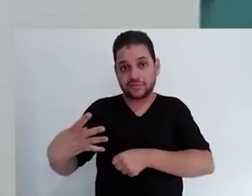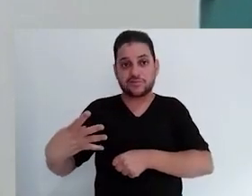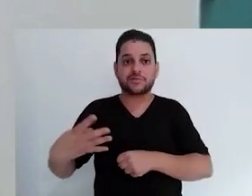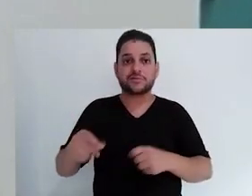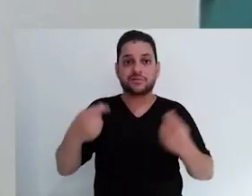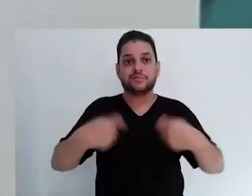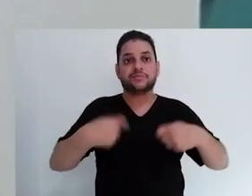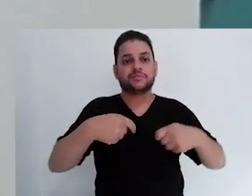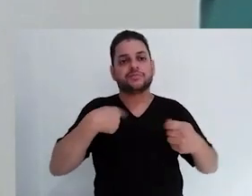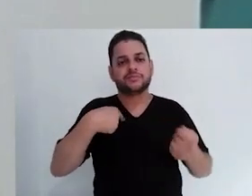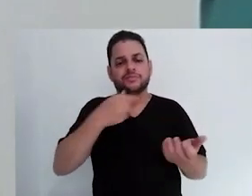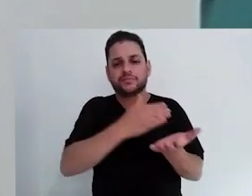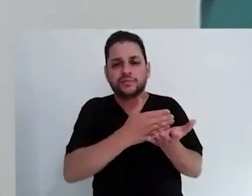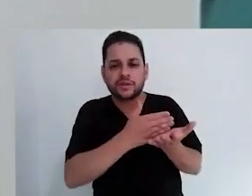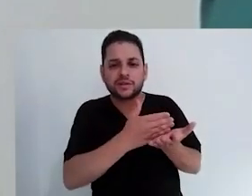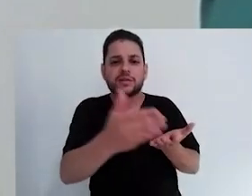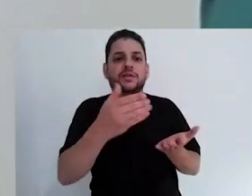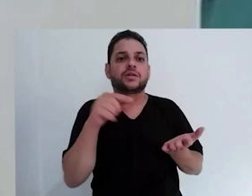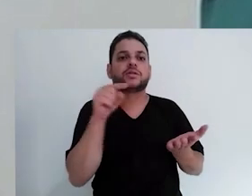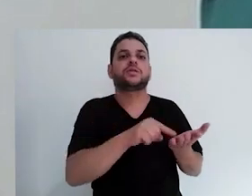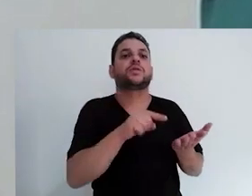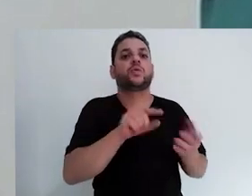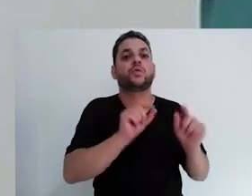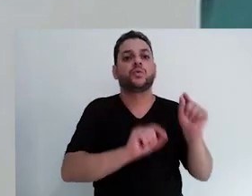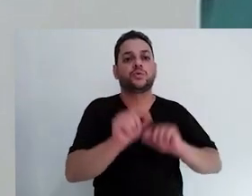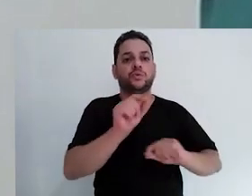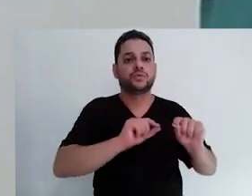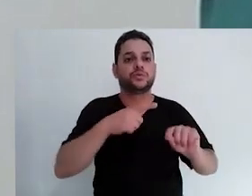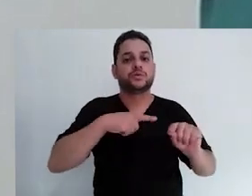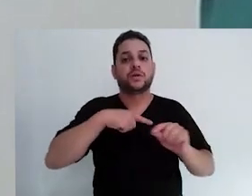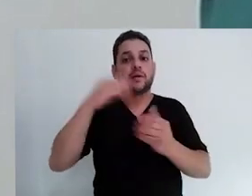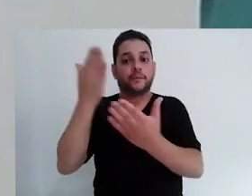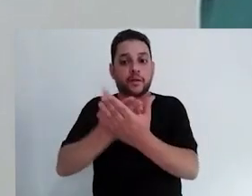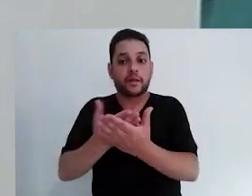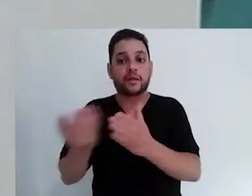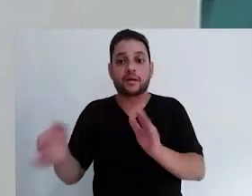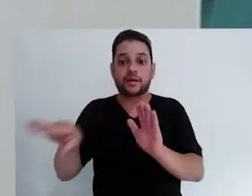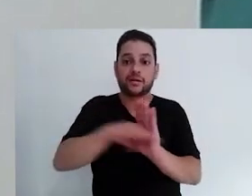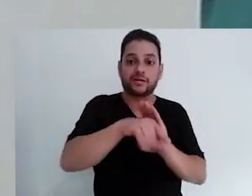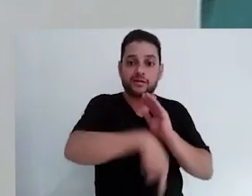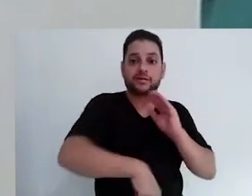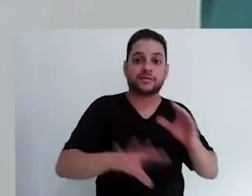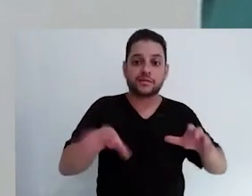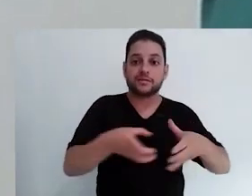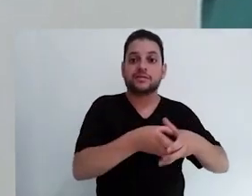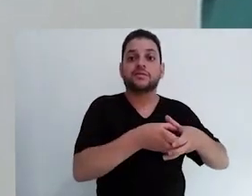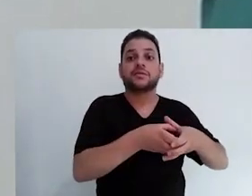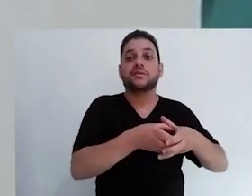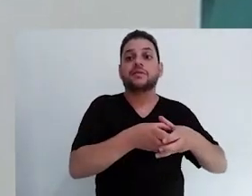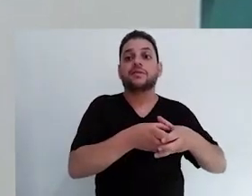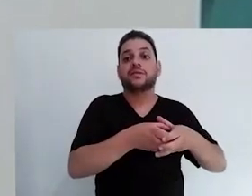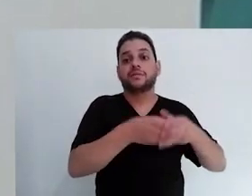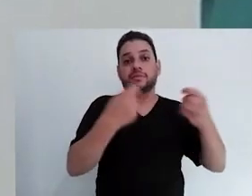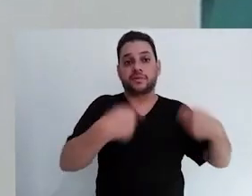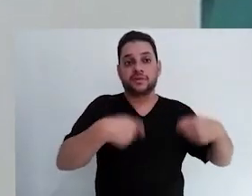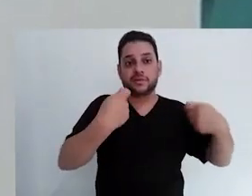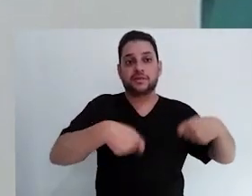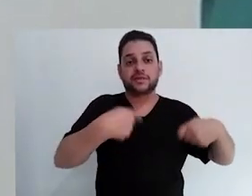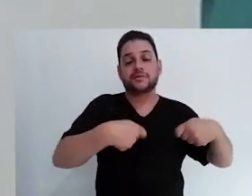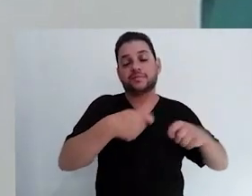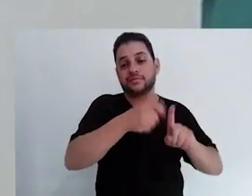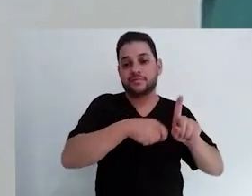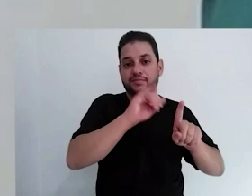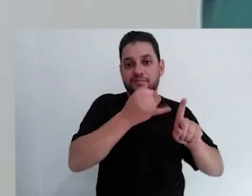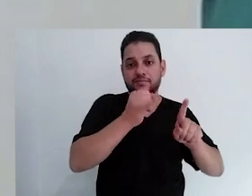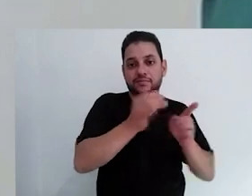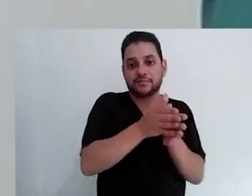na origem sobre a concordância com a remessa dos processos para o núcleo, e a gente tinha aquele prazo em janeiro de suspensão de